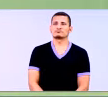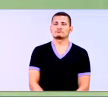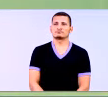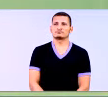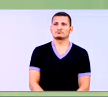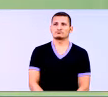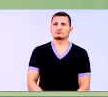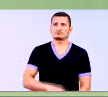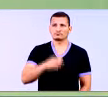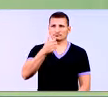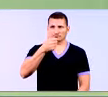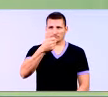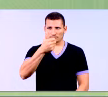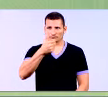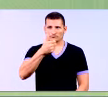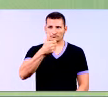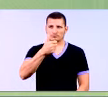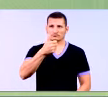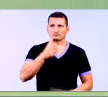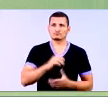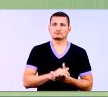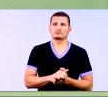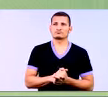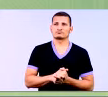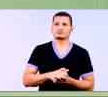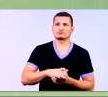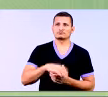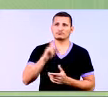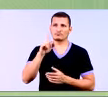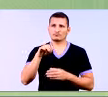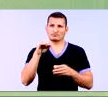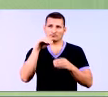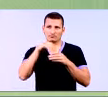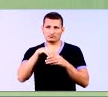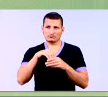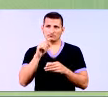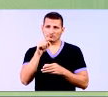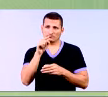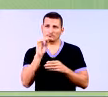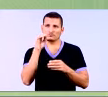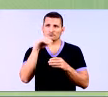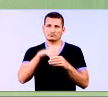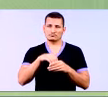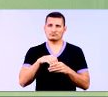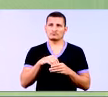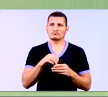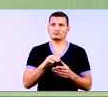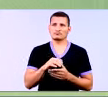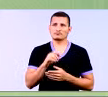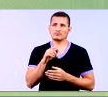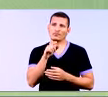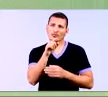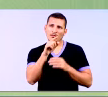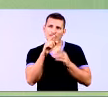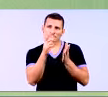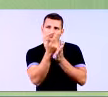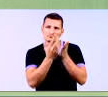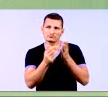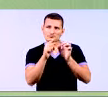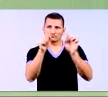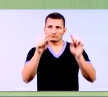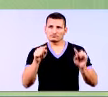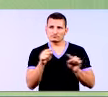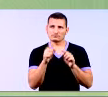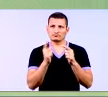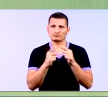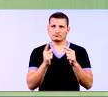Então a gente vai ver o primeiro parâmetro de comparação que tem, é o clock interno. Esse clock interno, como mostra essa figura aqui, ele é